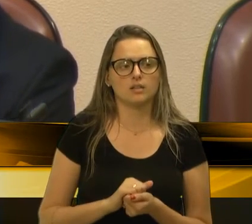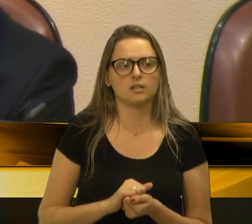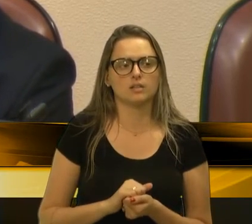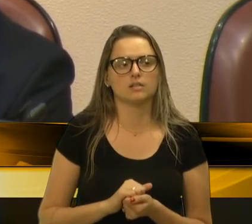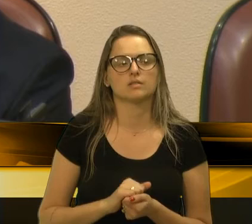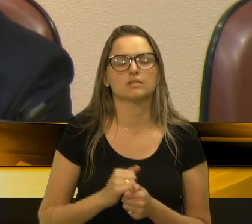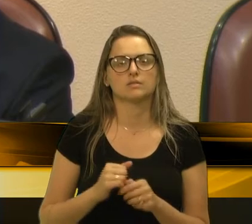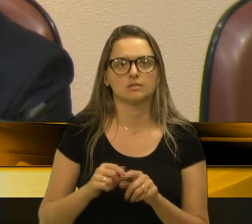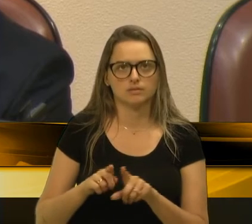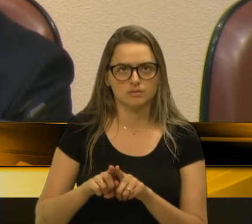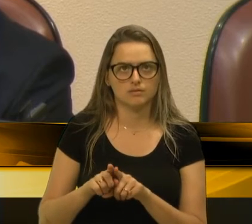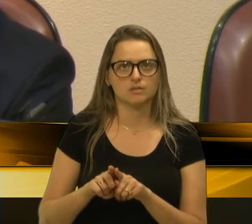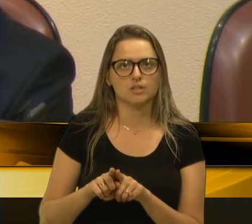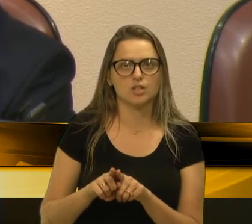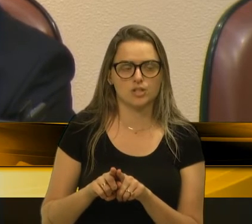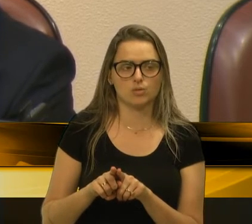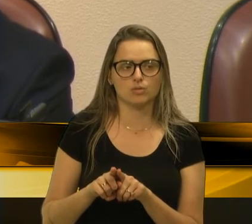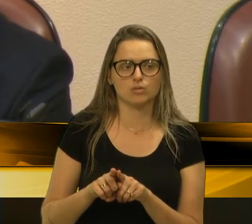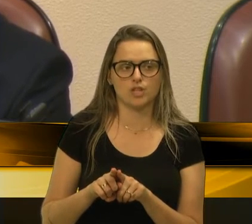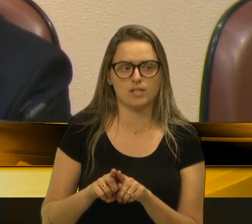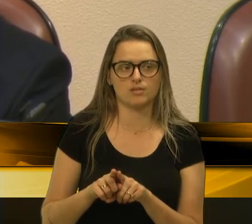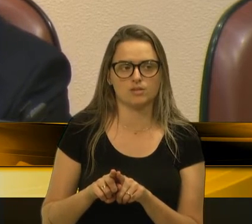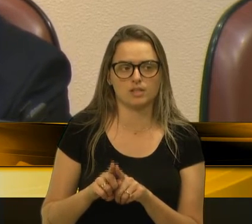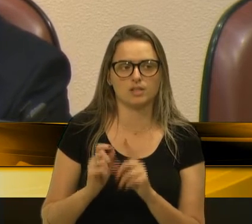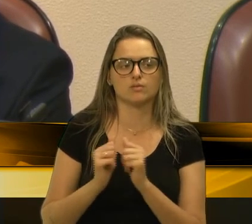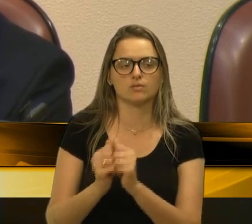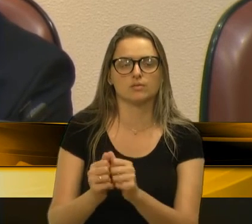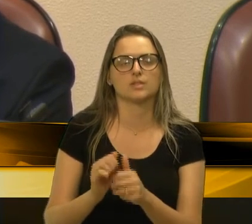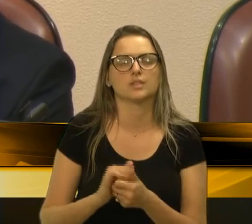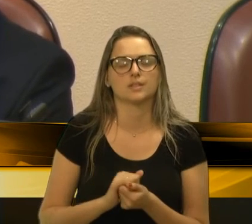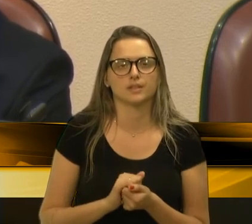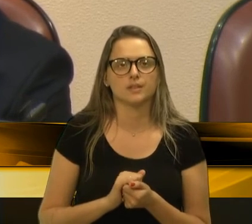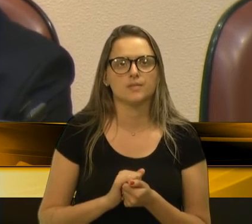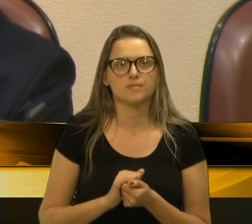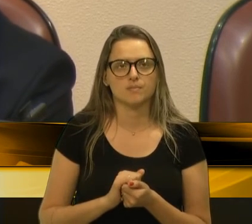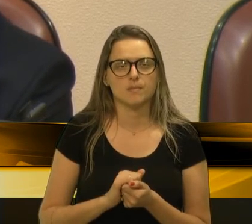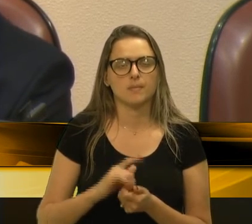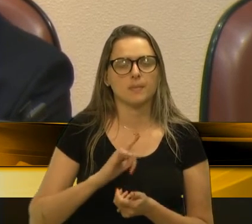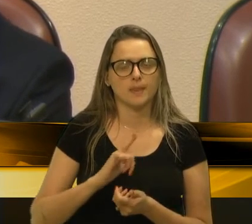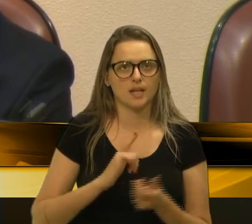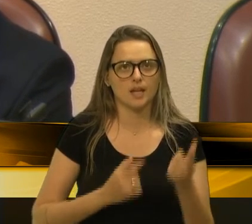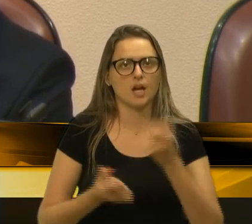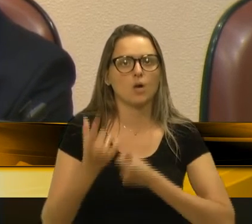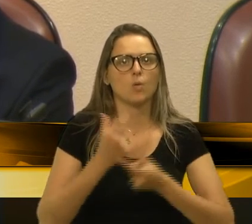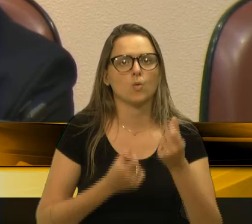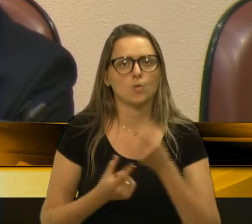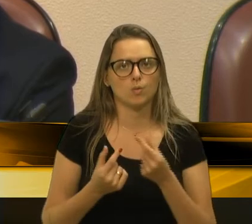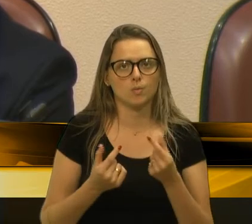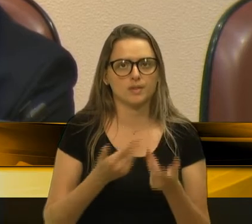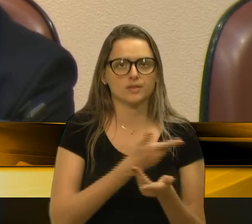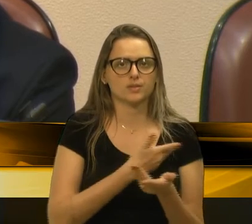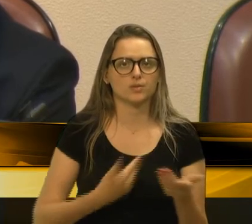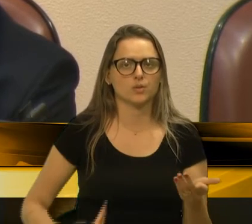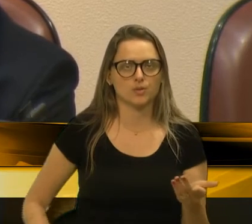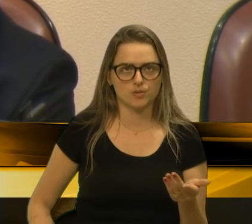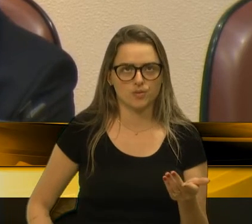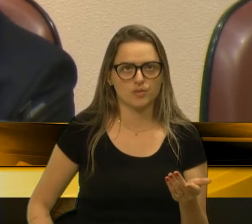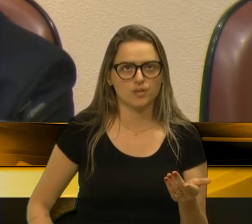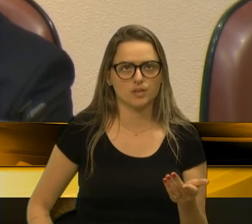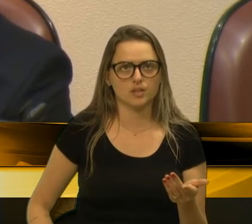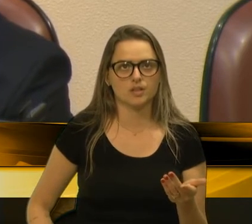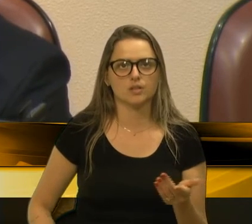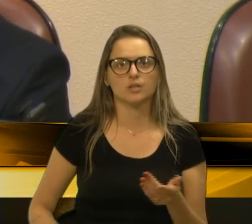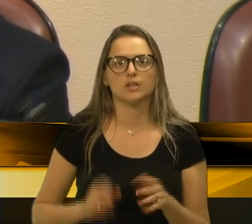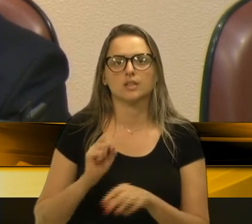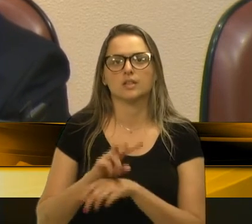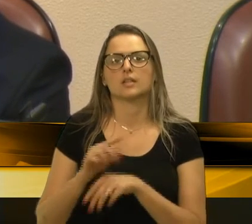mas nesses moldes a gente precisa discutir. Precisa discutir realmente a fundo quais são as intenções desse governo na questão do emprego.